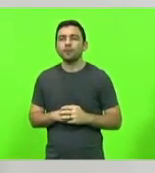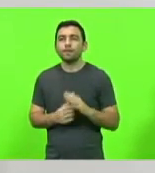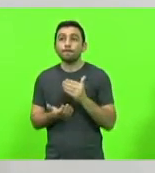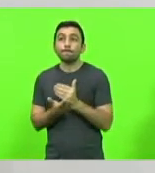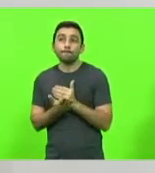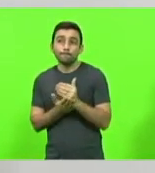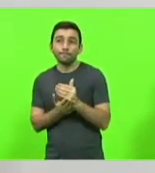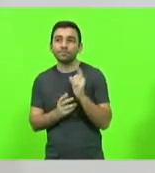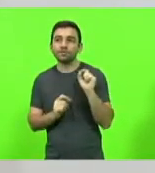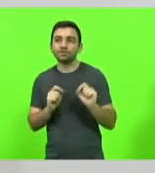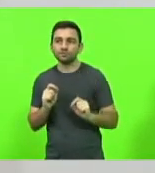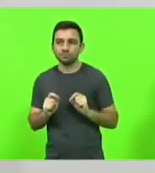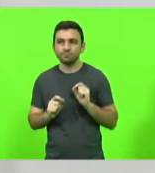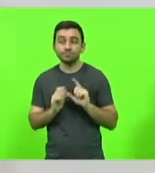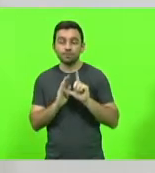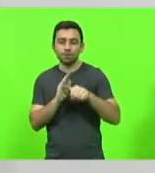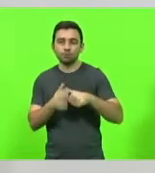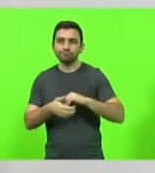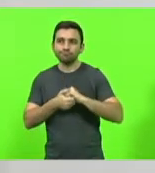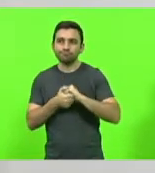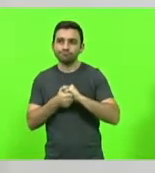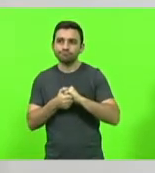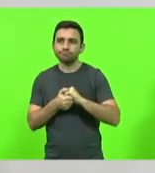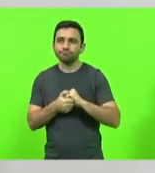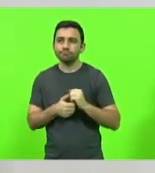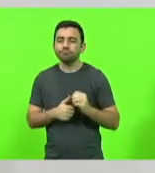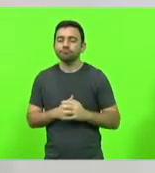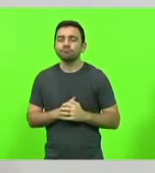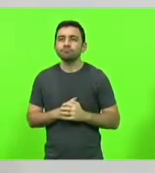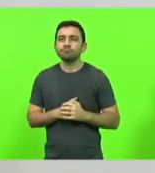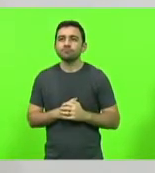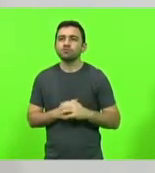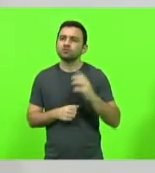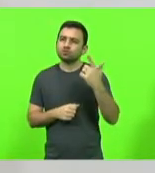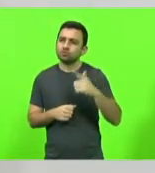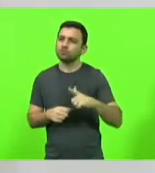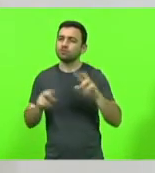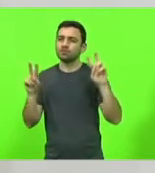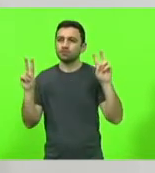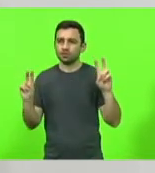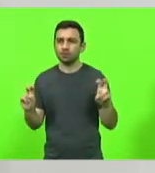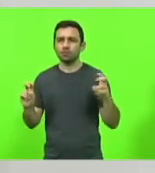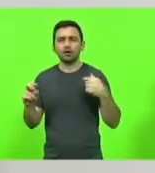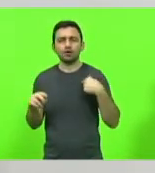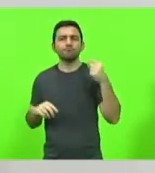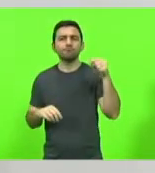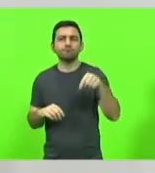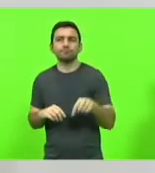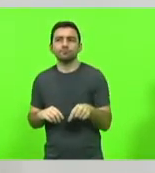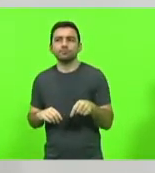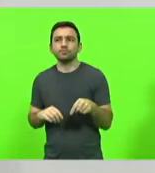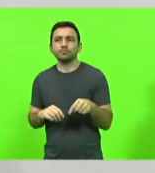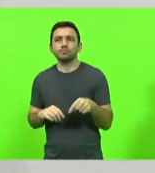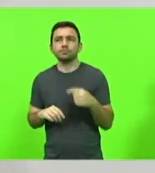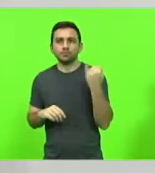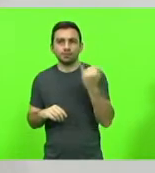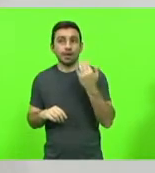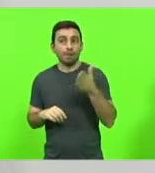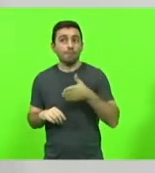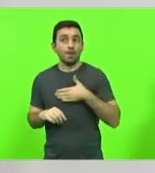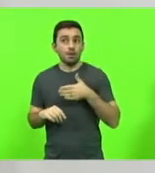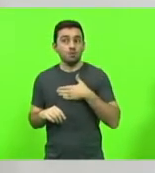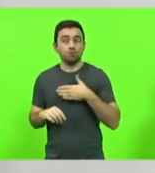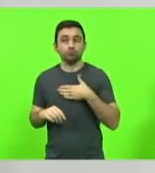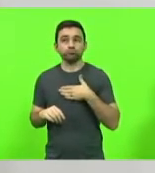né, após os cumprimentos, e retomar um assunto que eu trouxe aqui quando da minha posse.